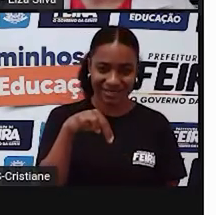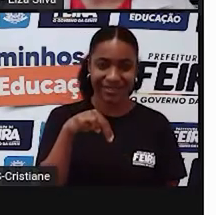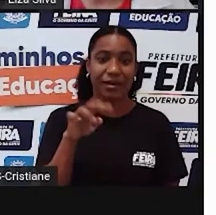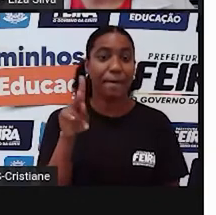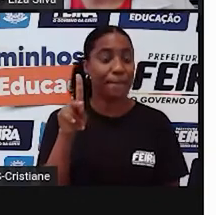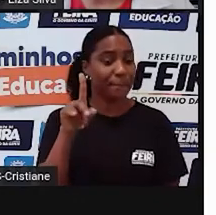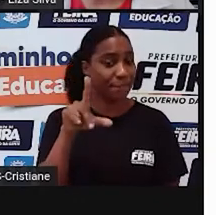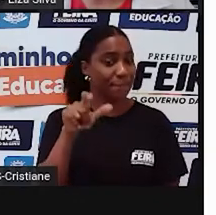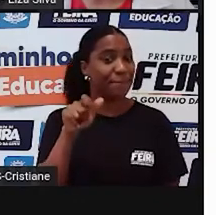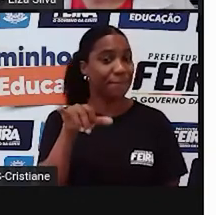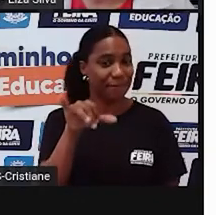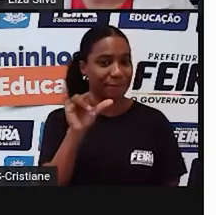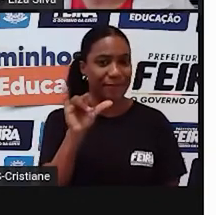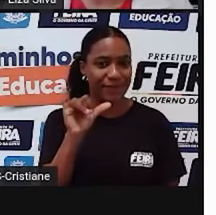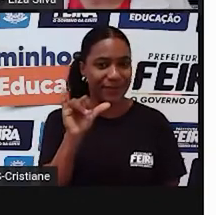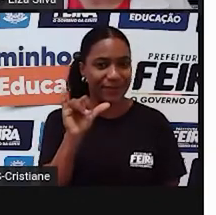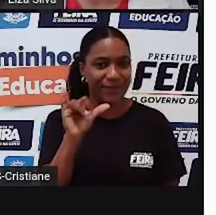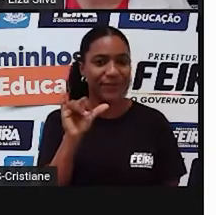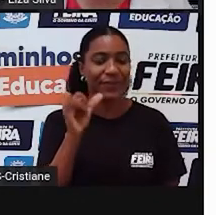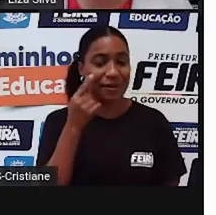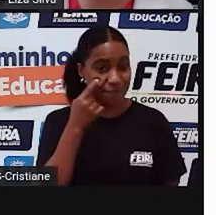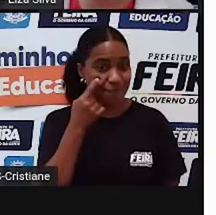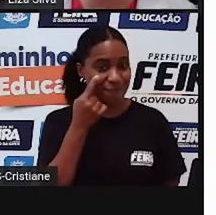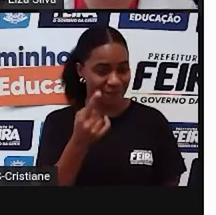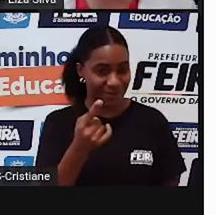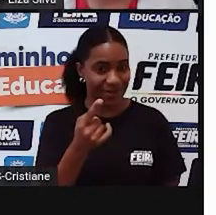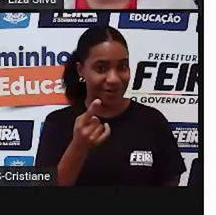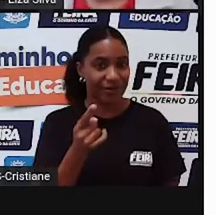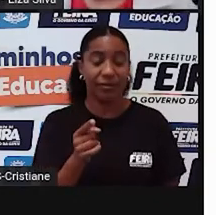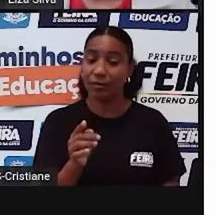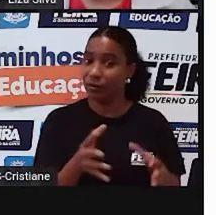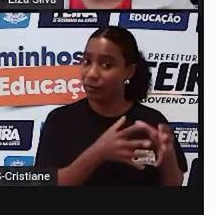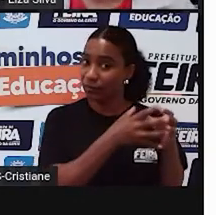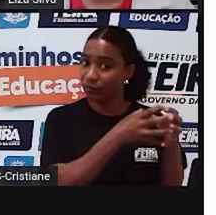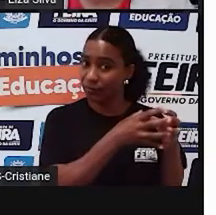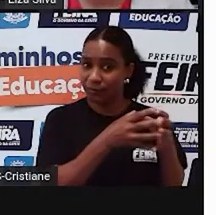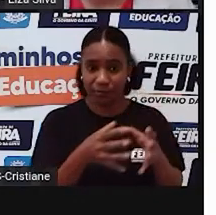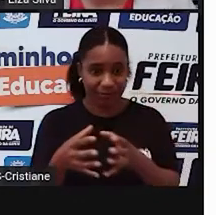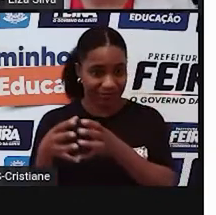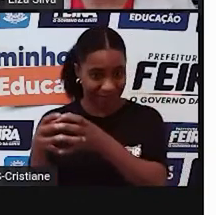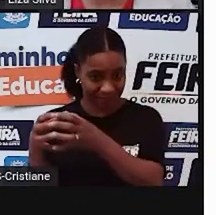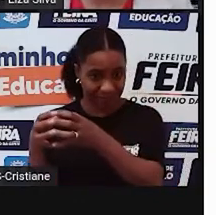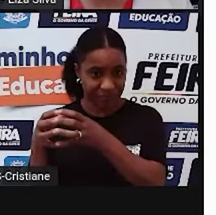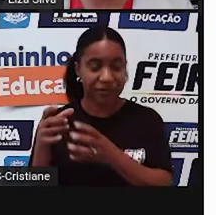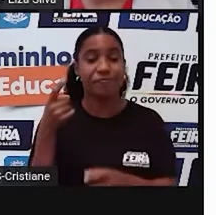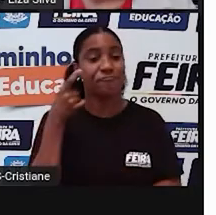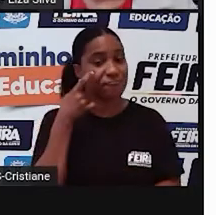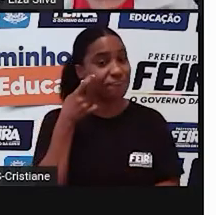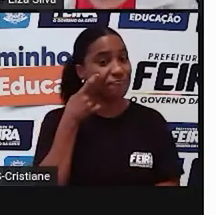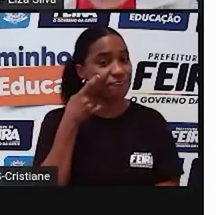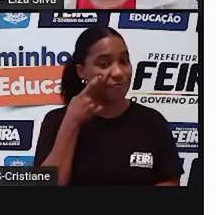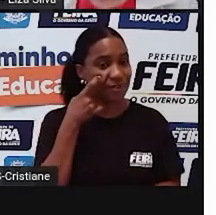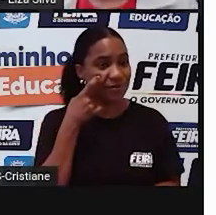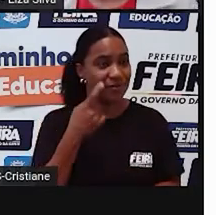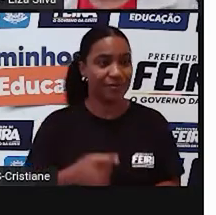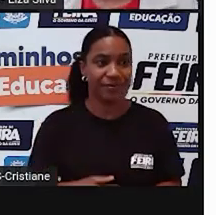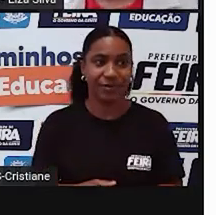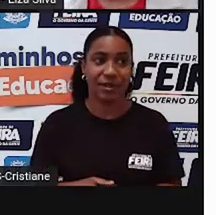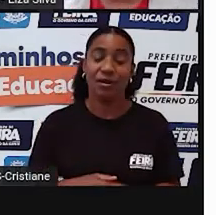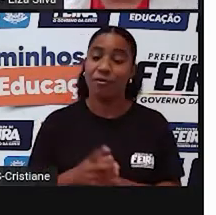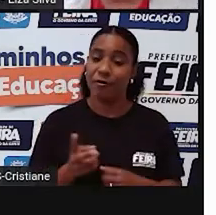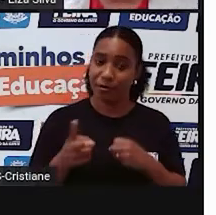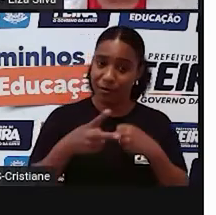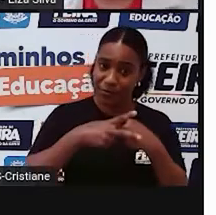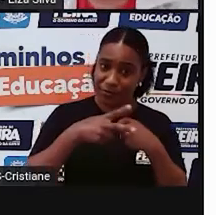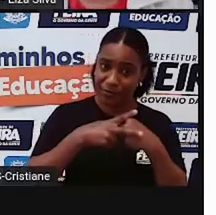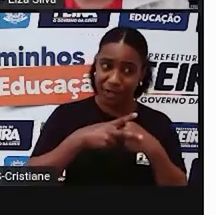Play. Observe, né? Observe onde eu estou encaixando cada verbo. E percebam qual o grupo dos